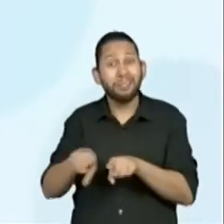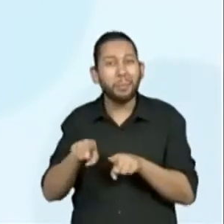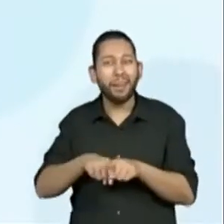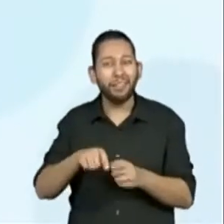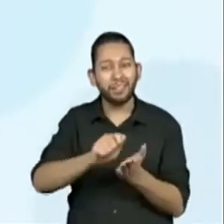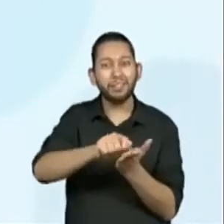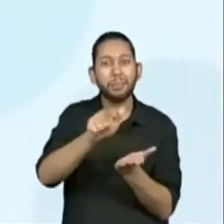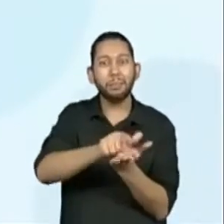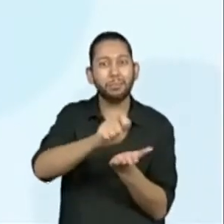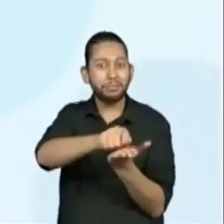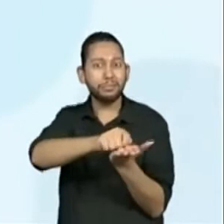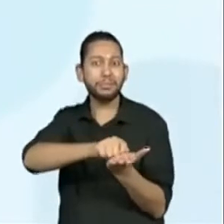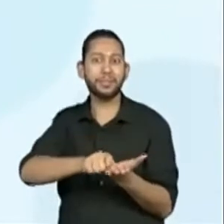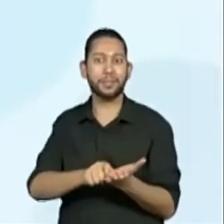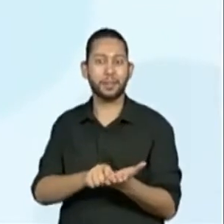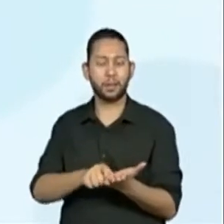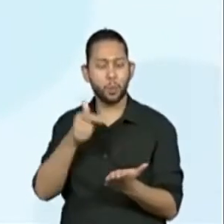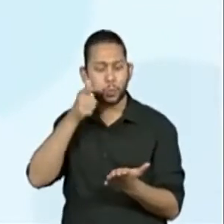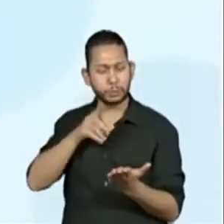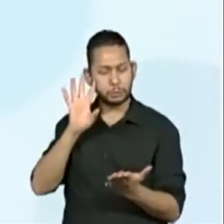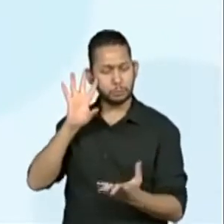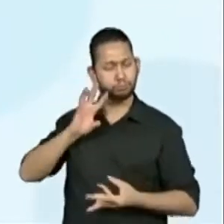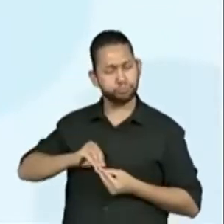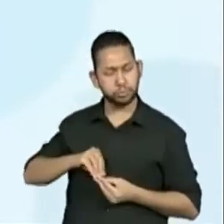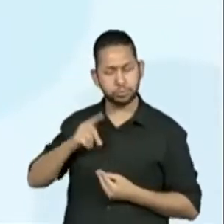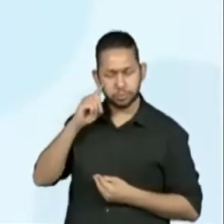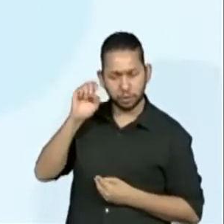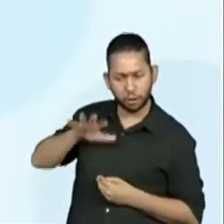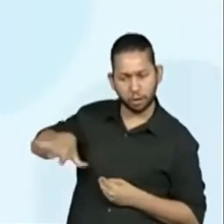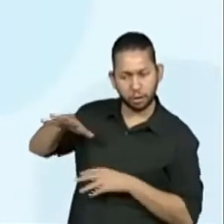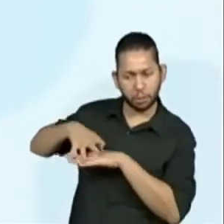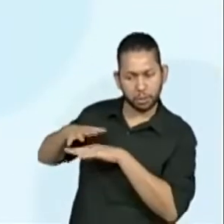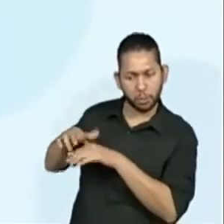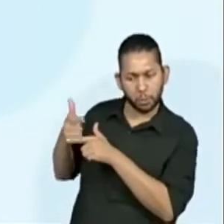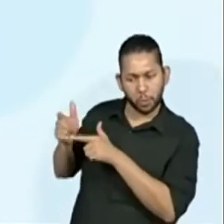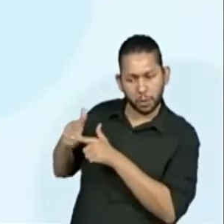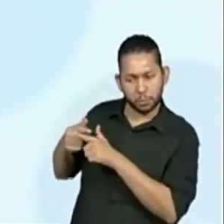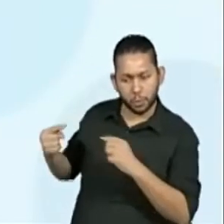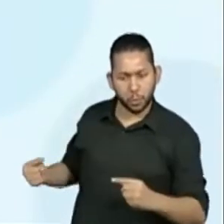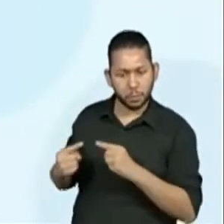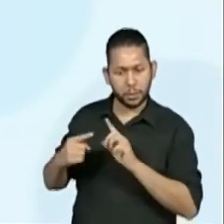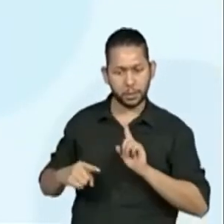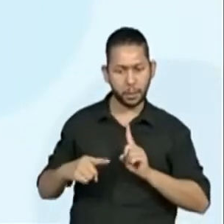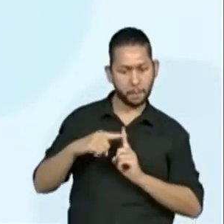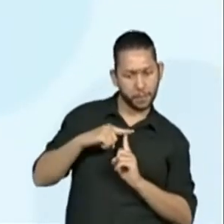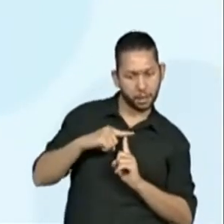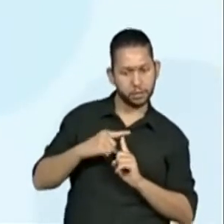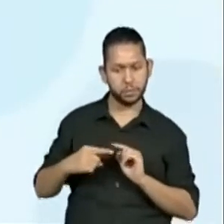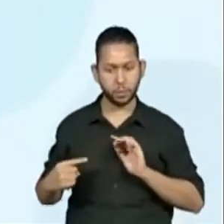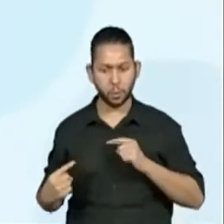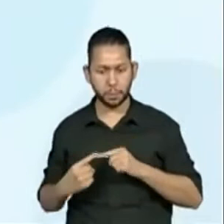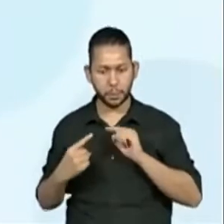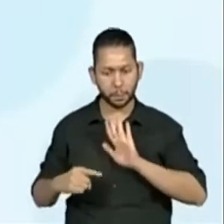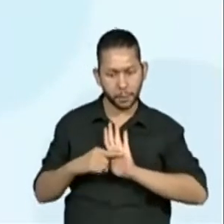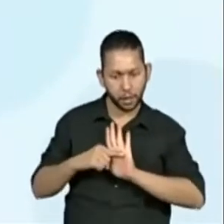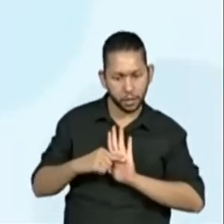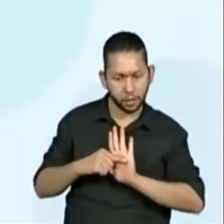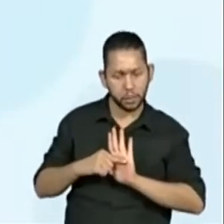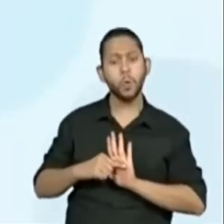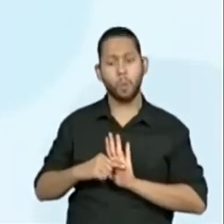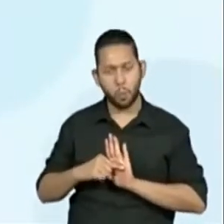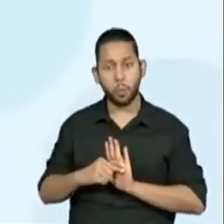resolver problemas significativos envolvendo adição e subtração com números naturais